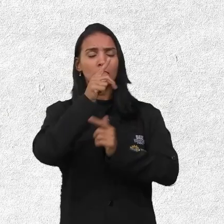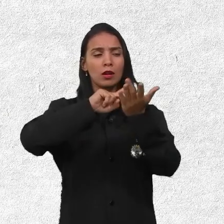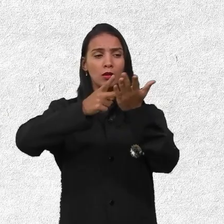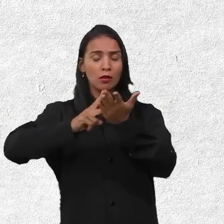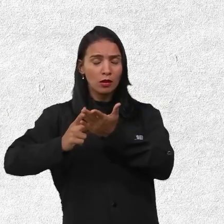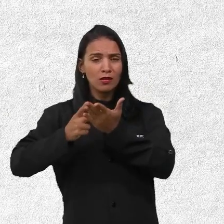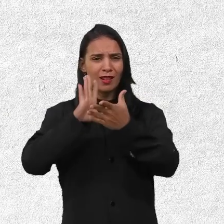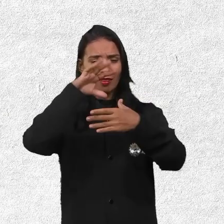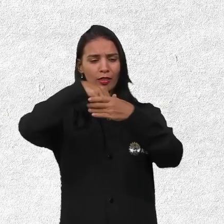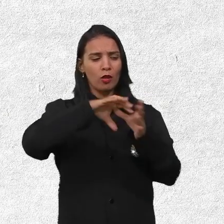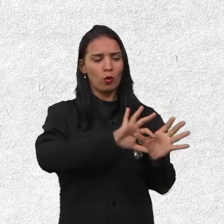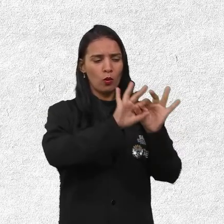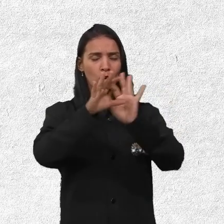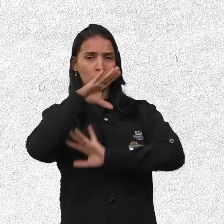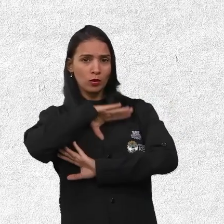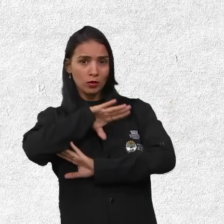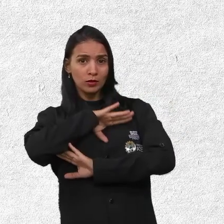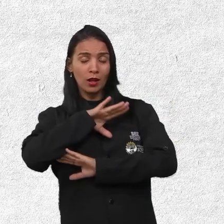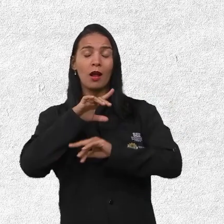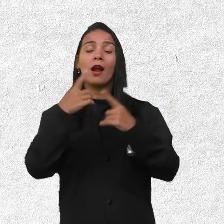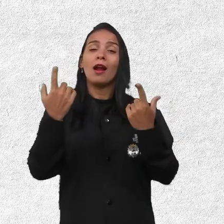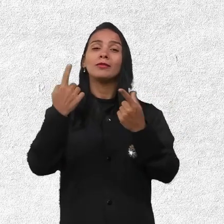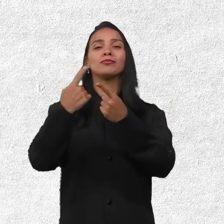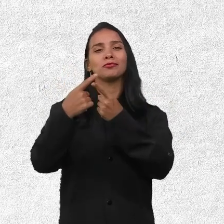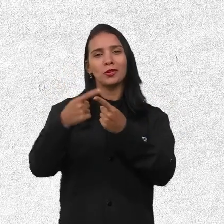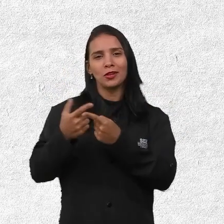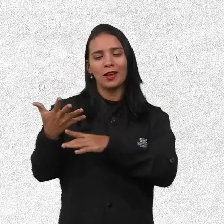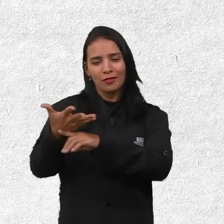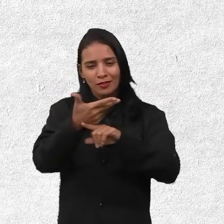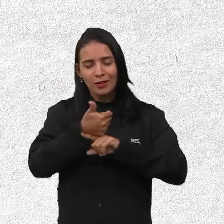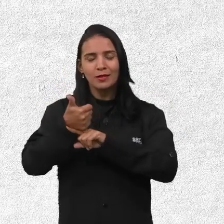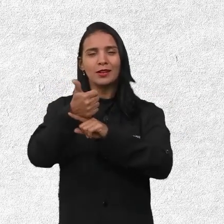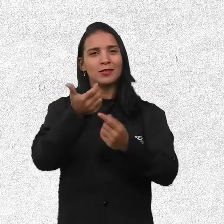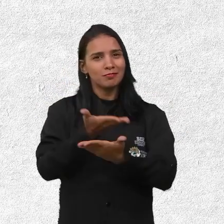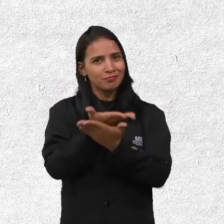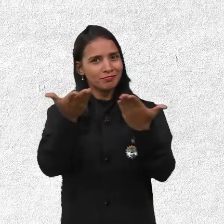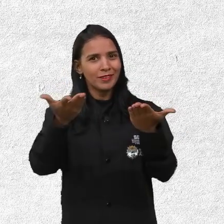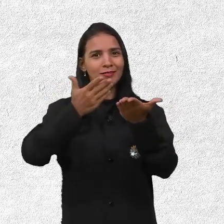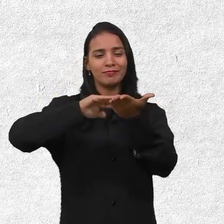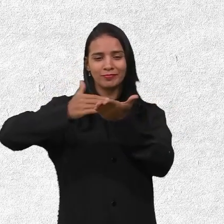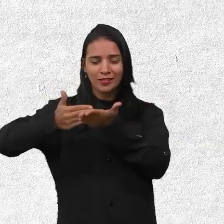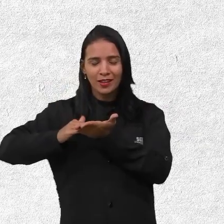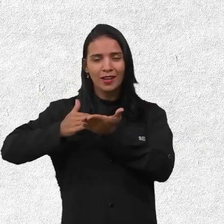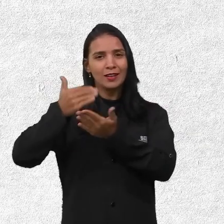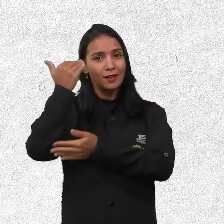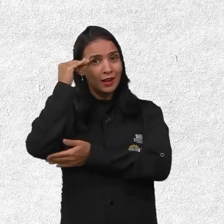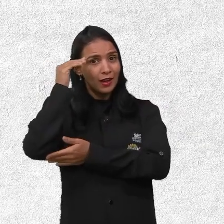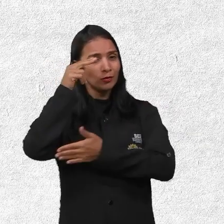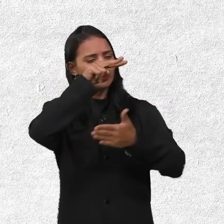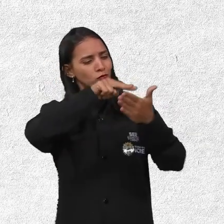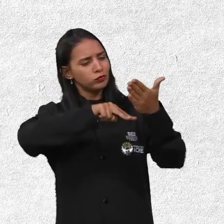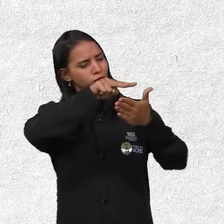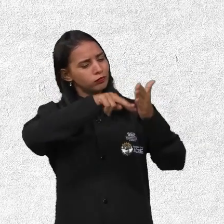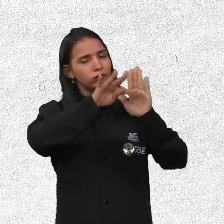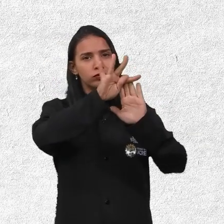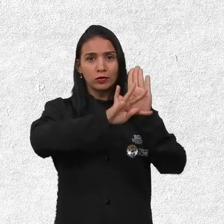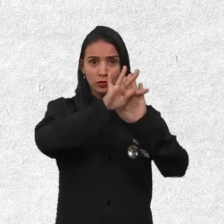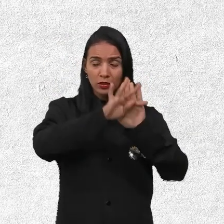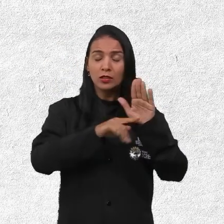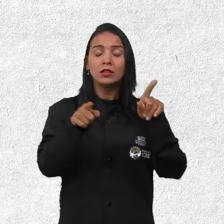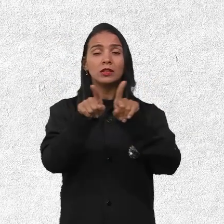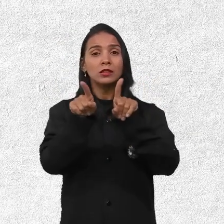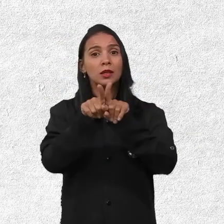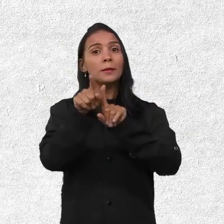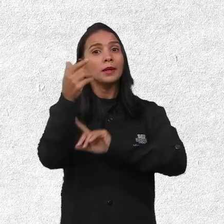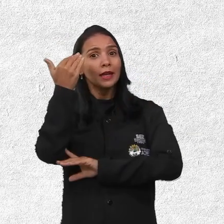vai aprimorar a interpretação de textos, vocês irão compreender os recursos usados no humor e